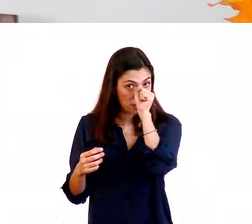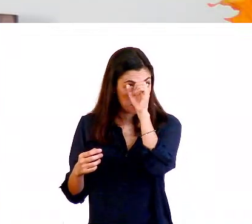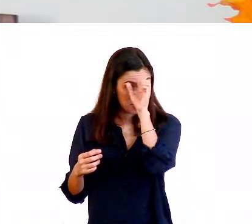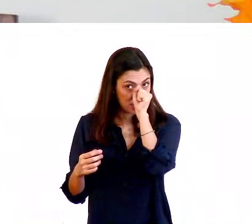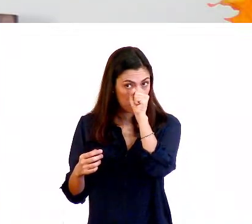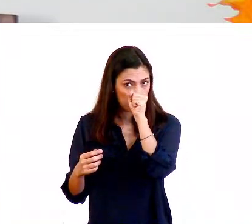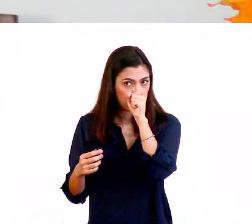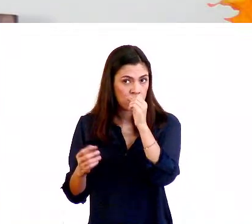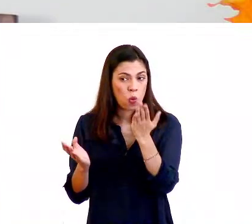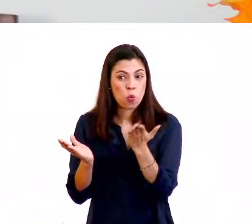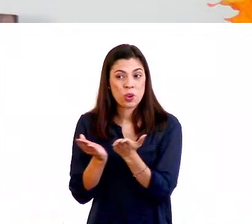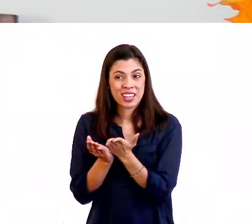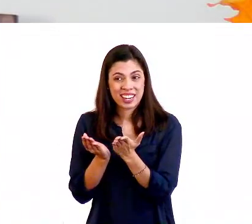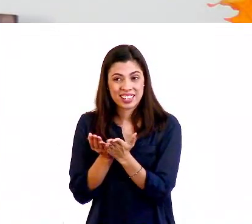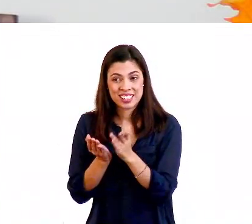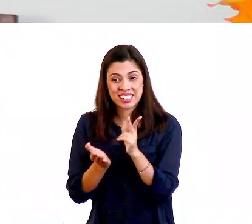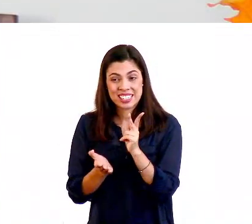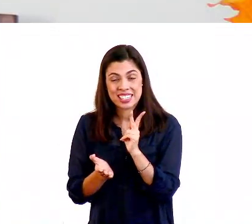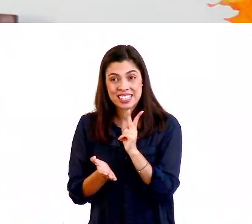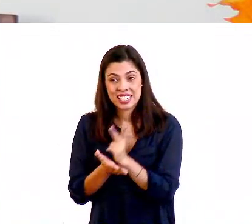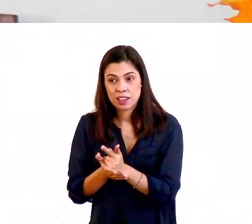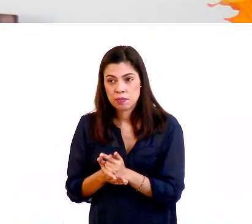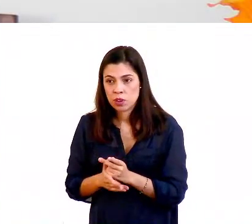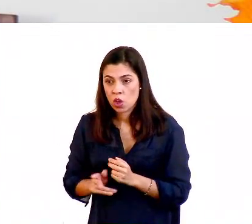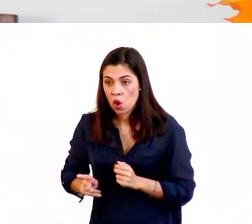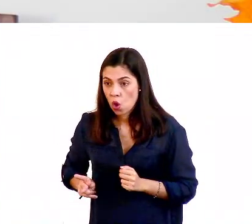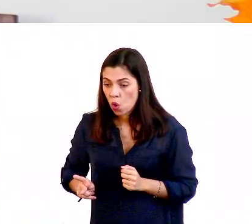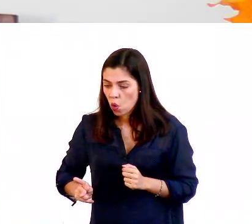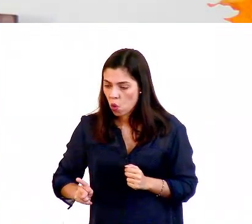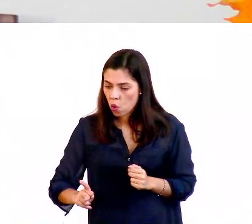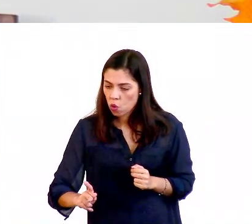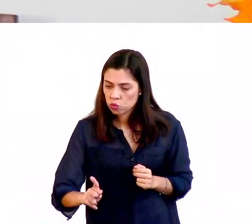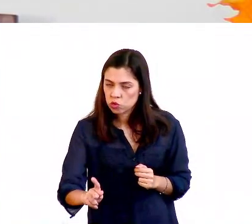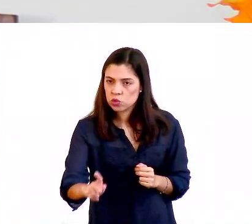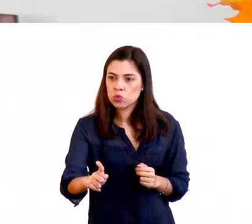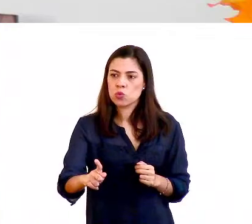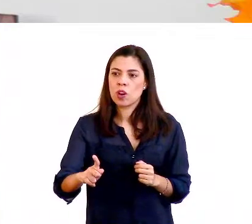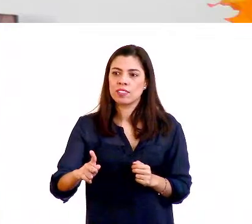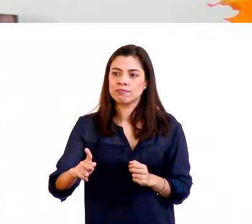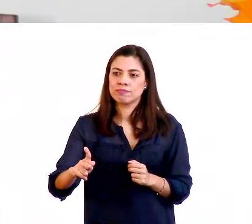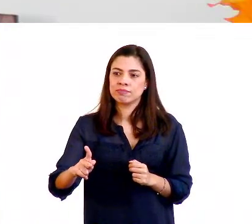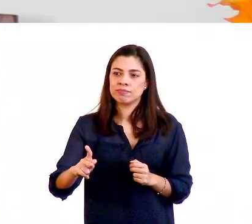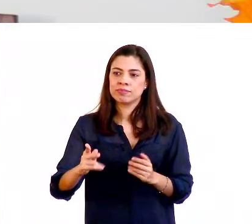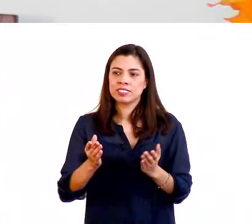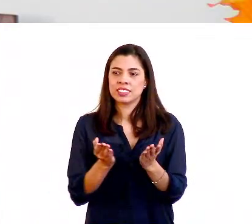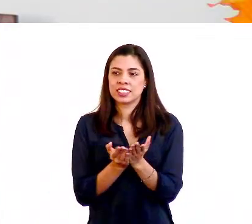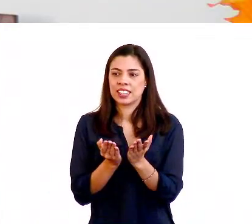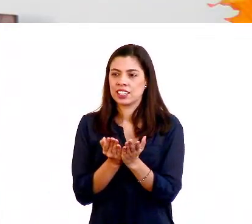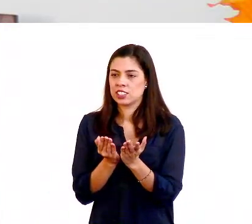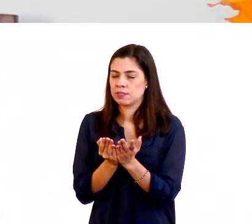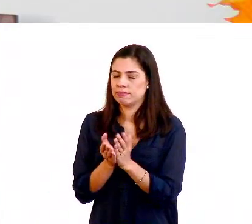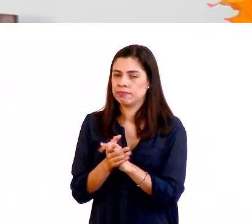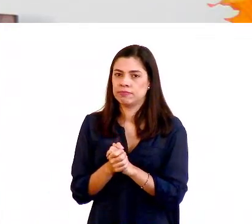Perseverança dos santos. É uma expressão um pouco estranha, porque você